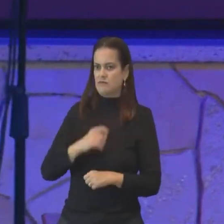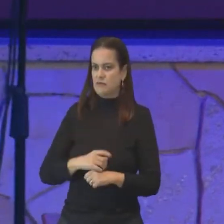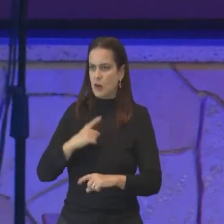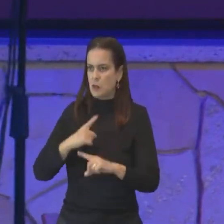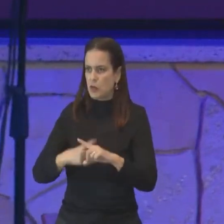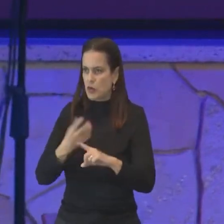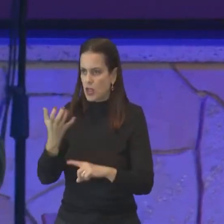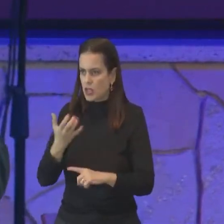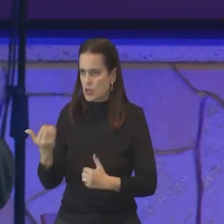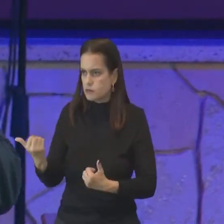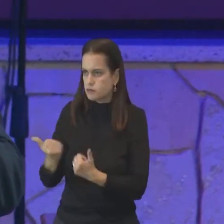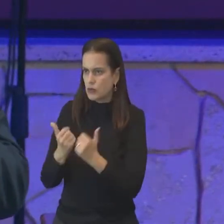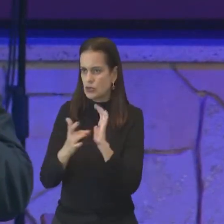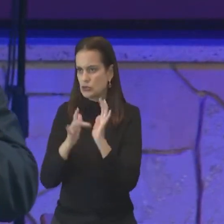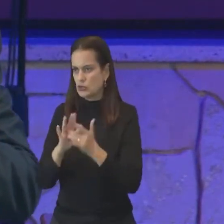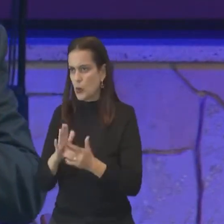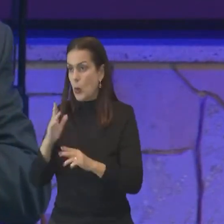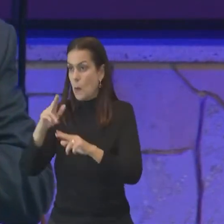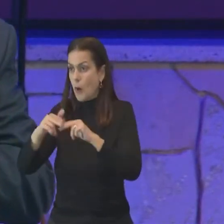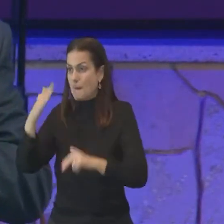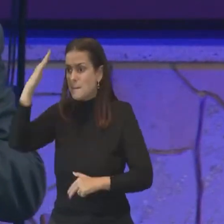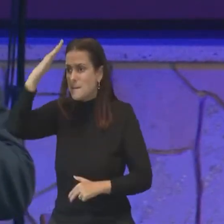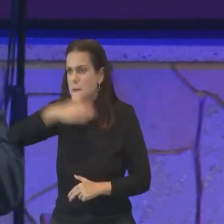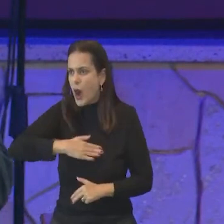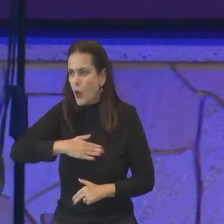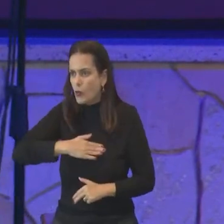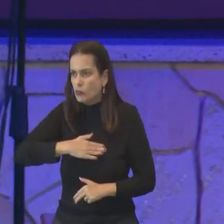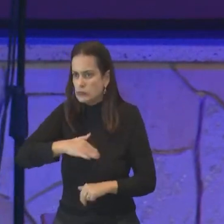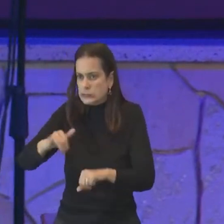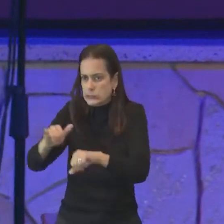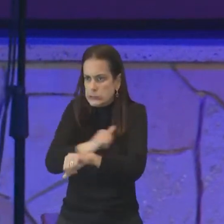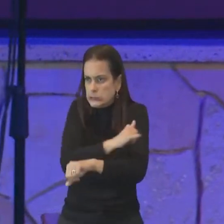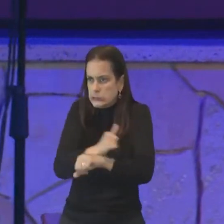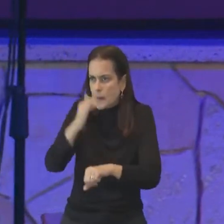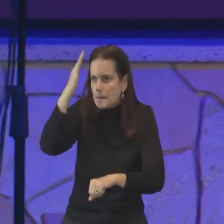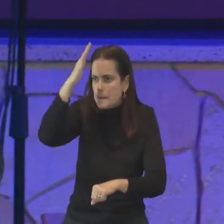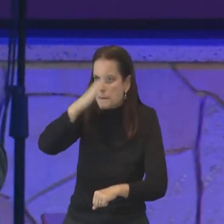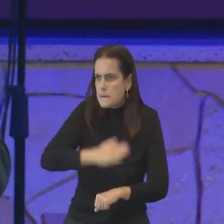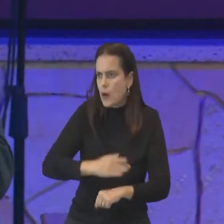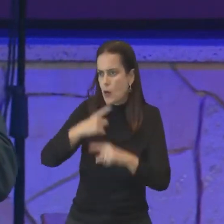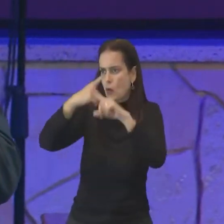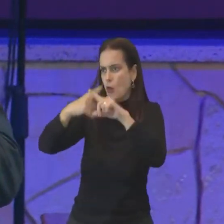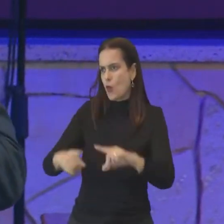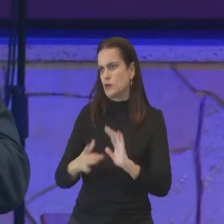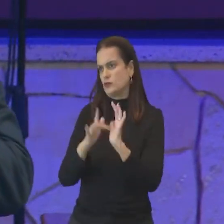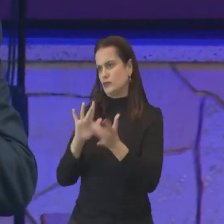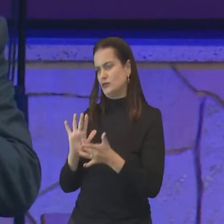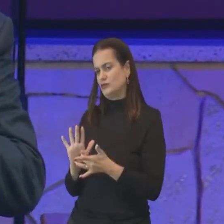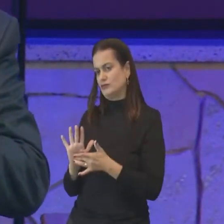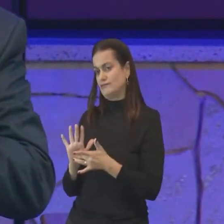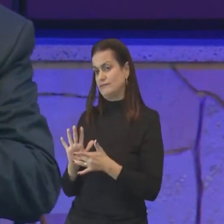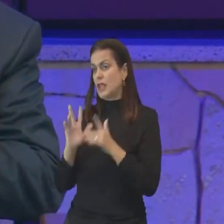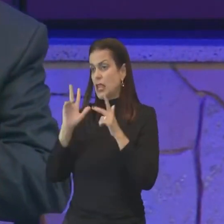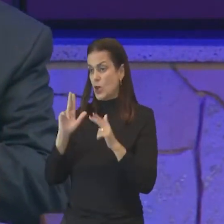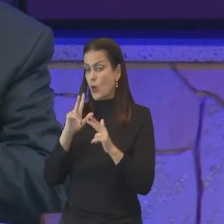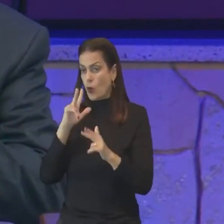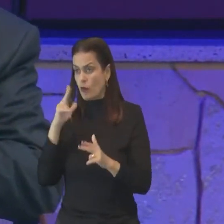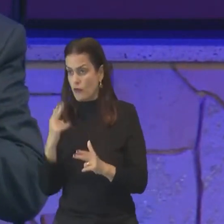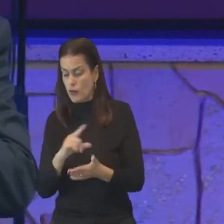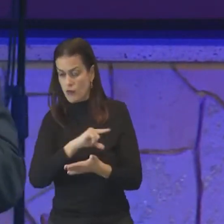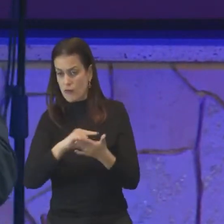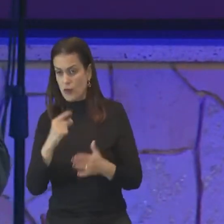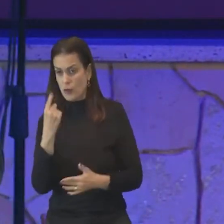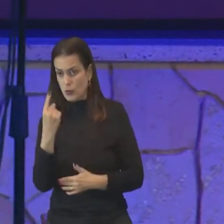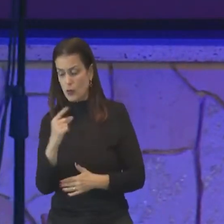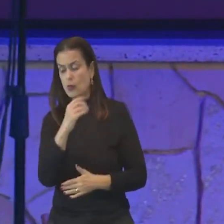ambição, foi por maldade que tramaram esta situação. Então, conforme vemos agora no verso 1